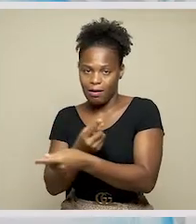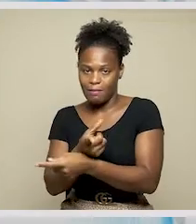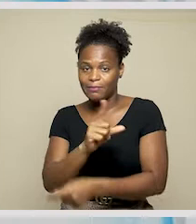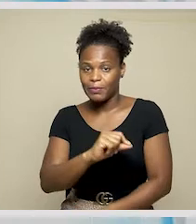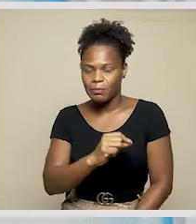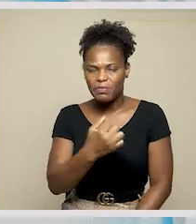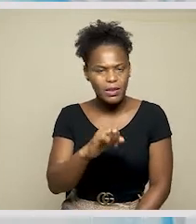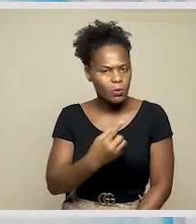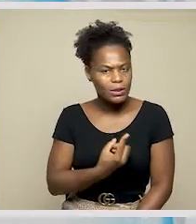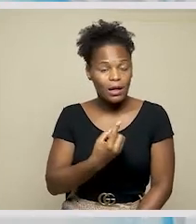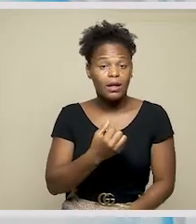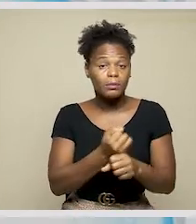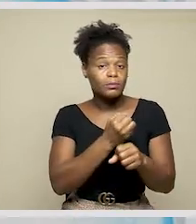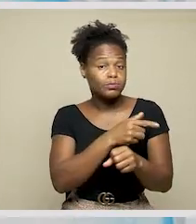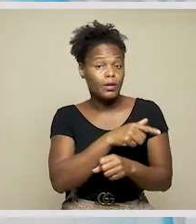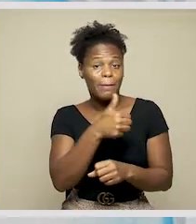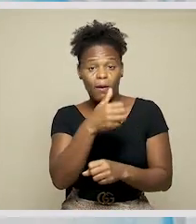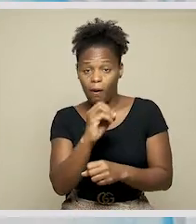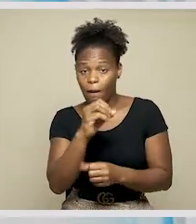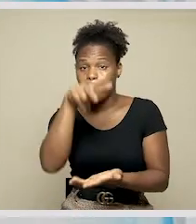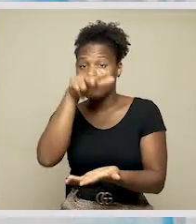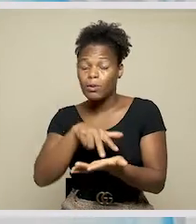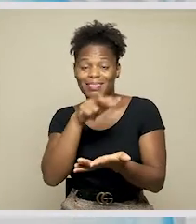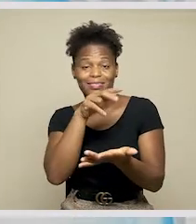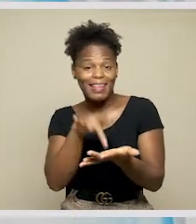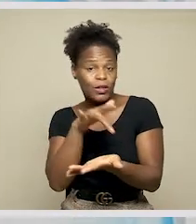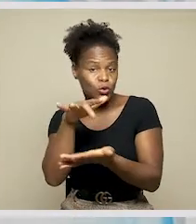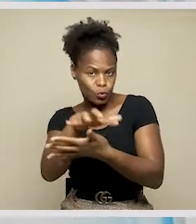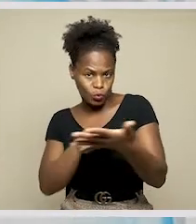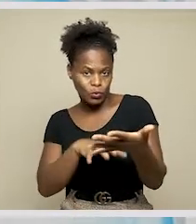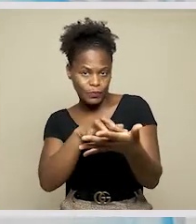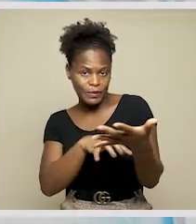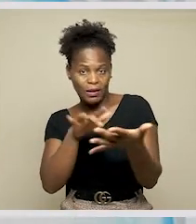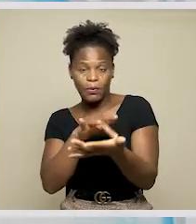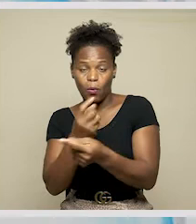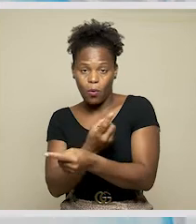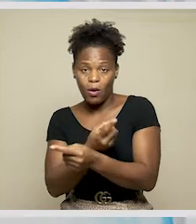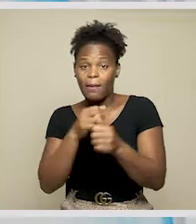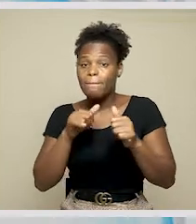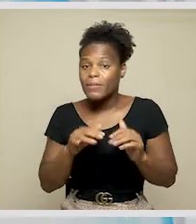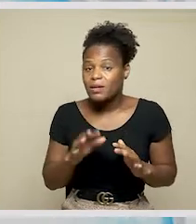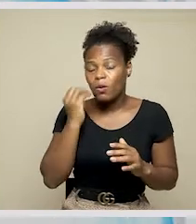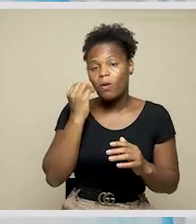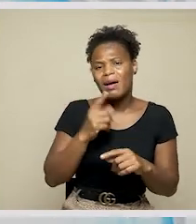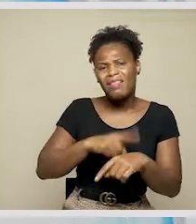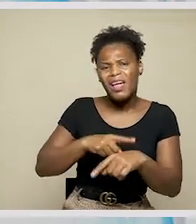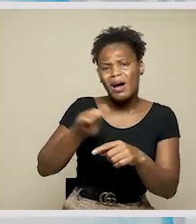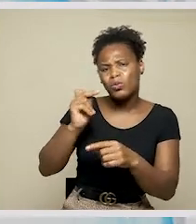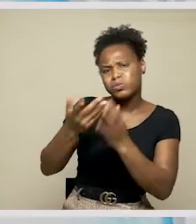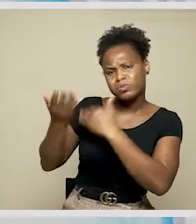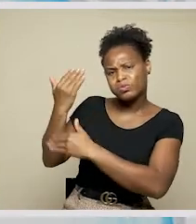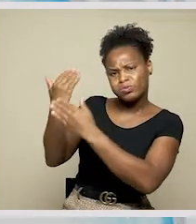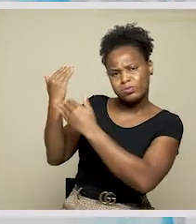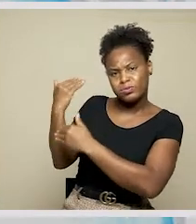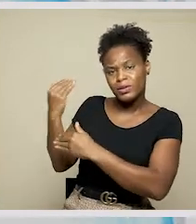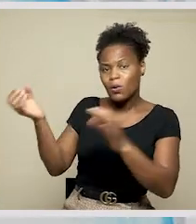Não sendo o papel do Boletim Oficial publicar textos literários, mas como nessa época